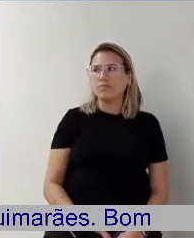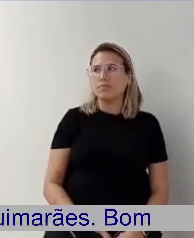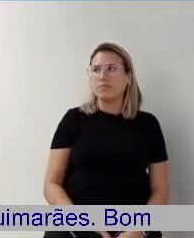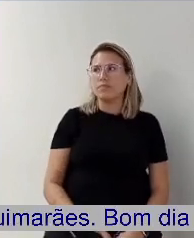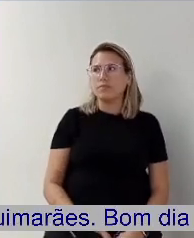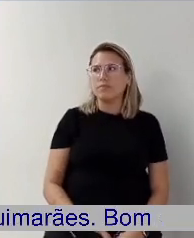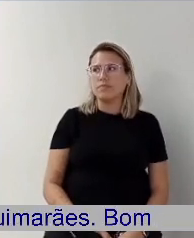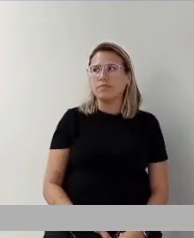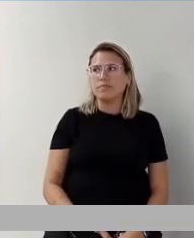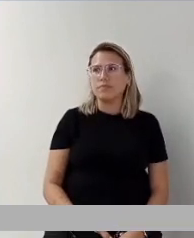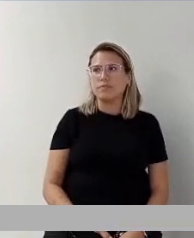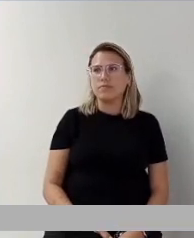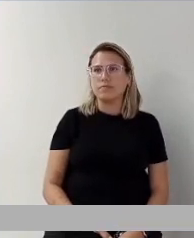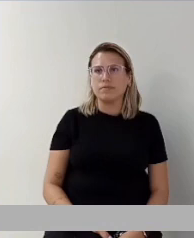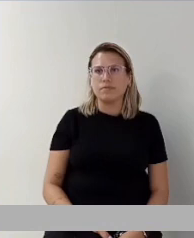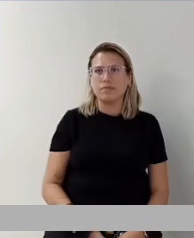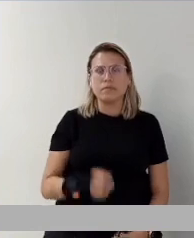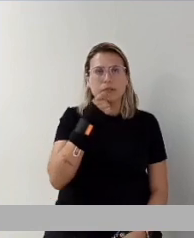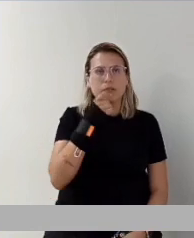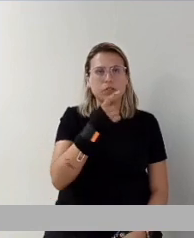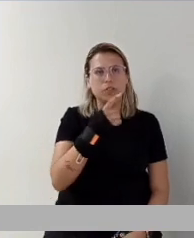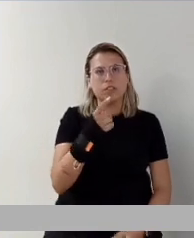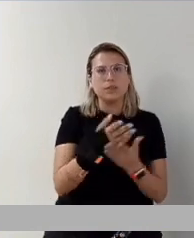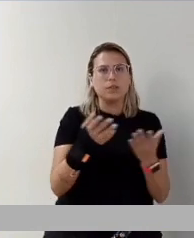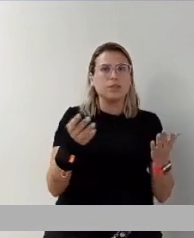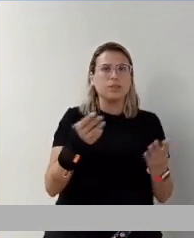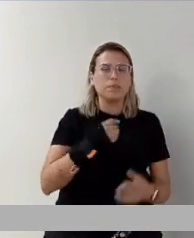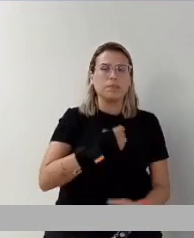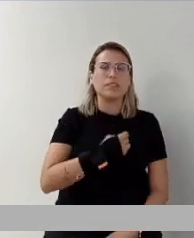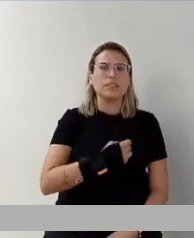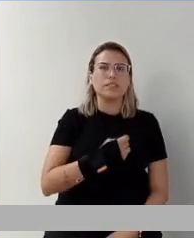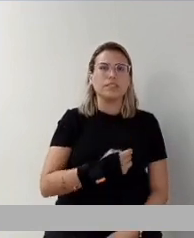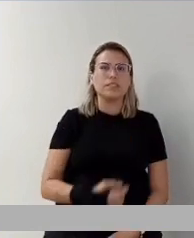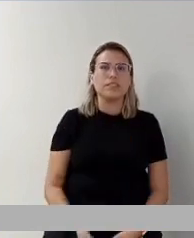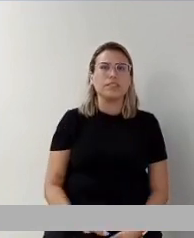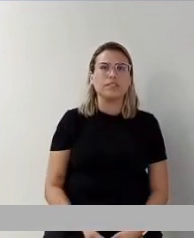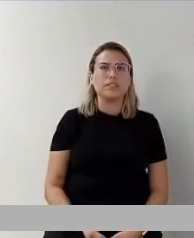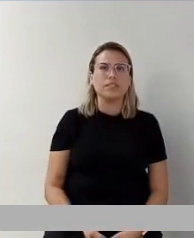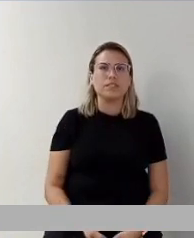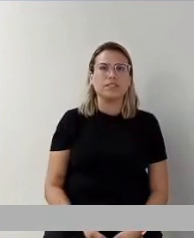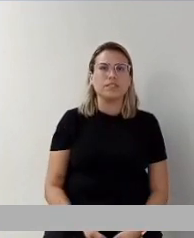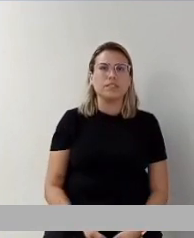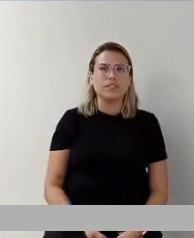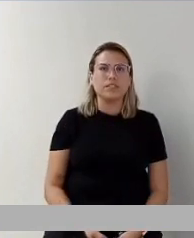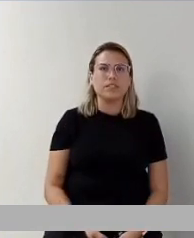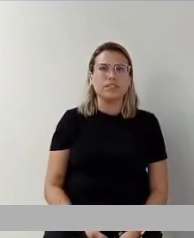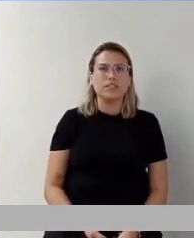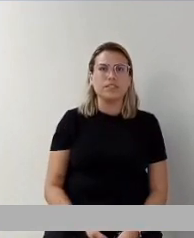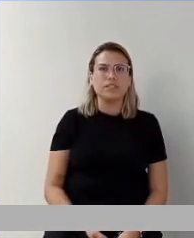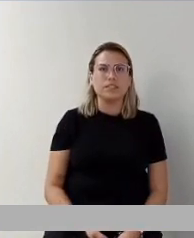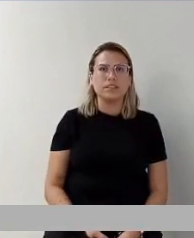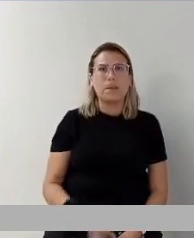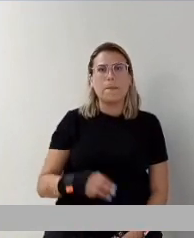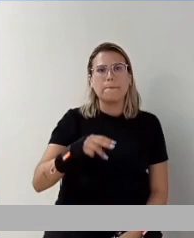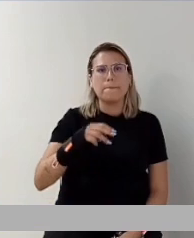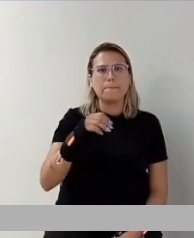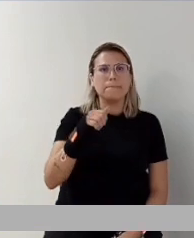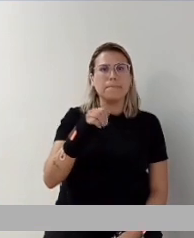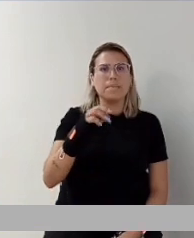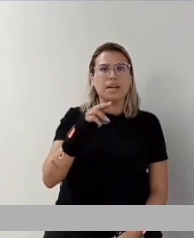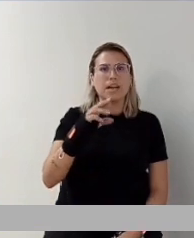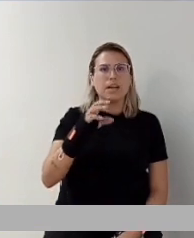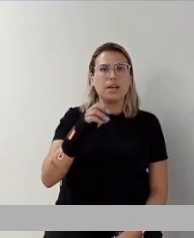bom dia a todos e a todas presente senhor secretário Obrigado Vereador marcade Santos Andrade